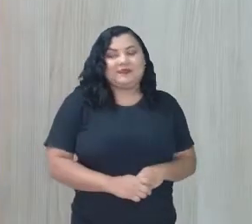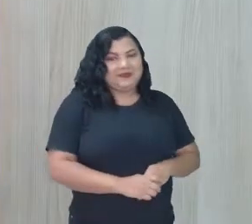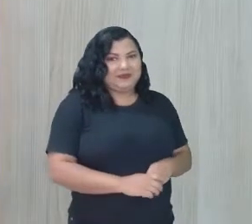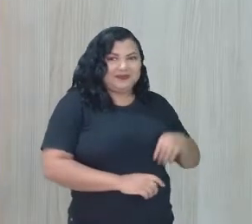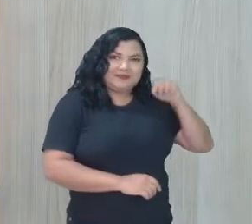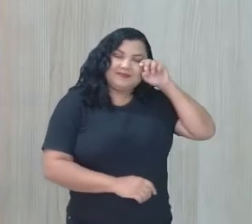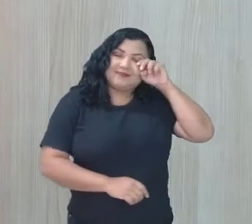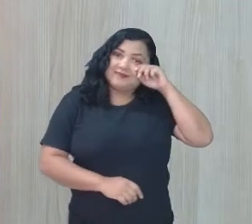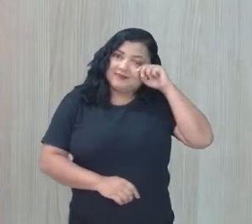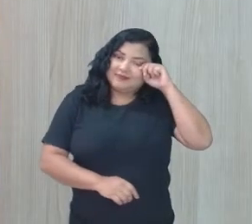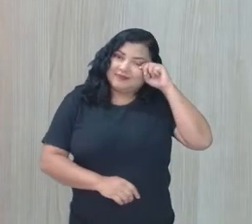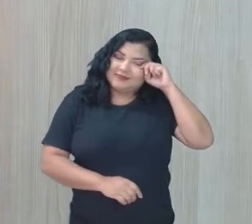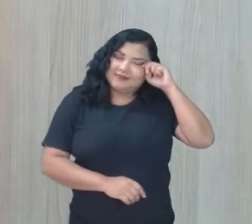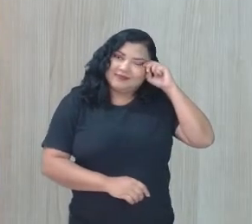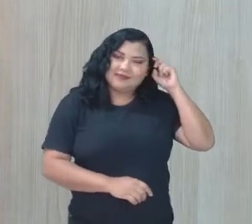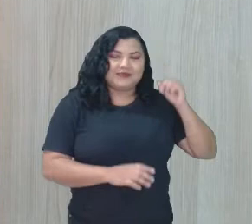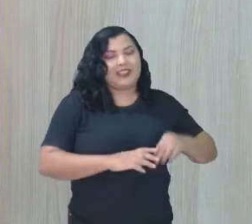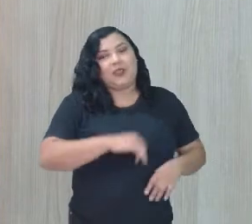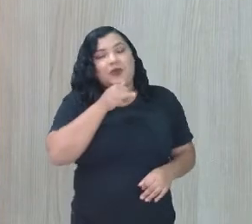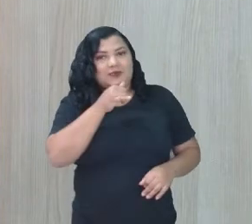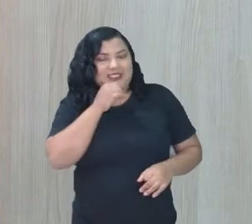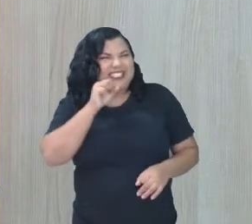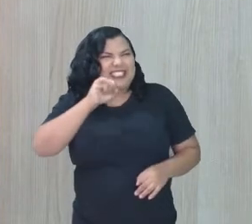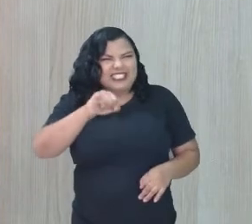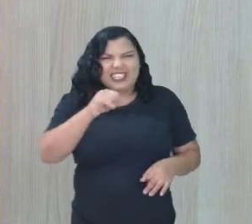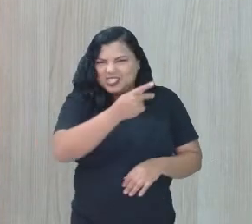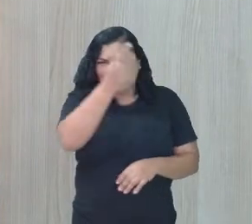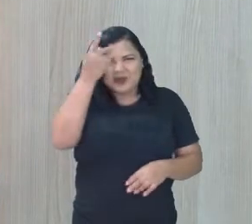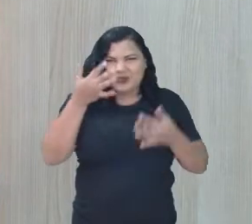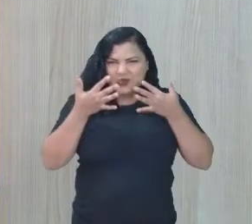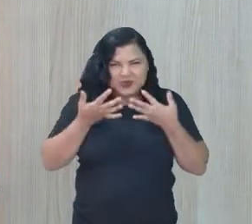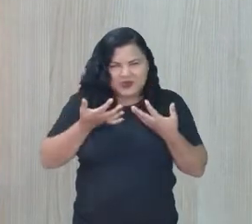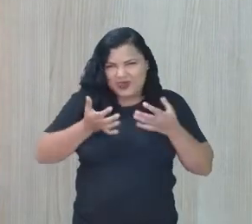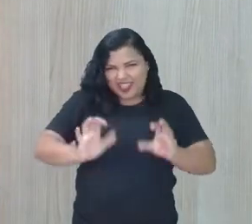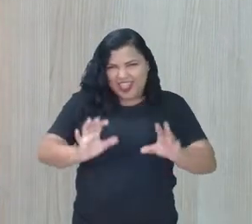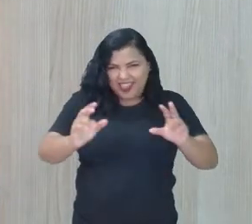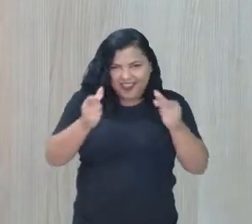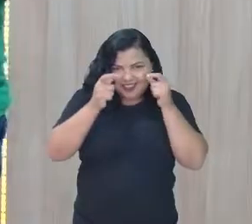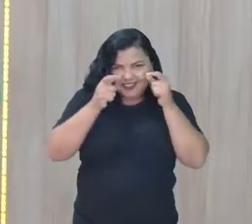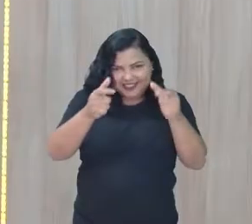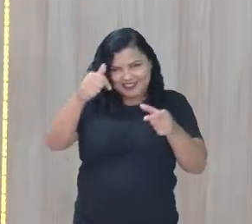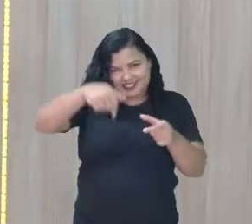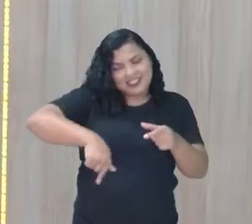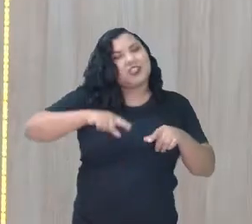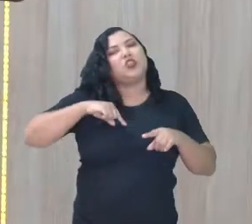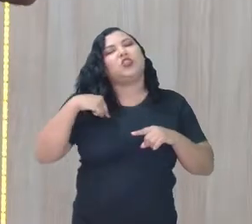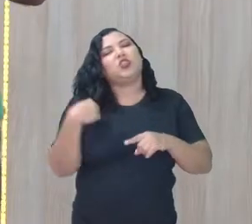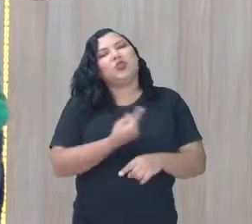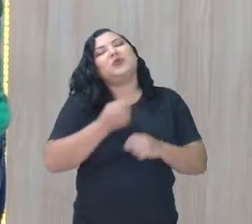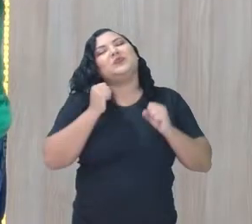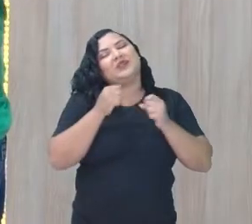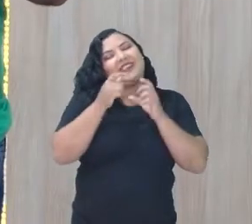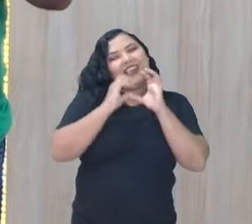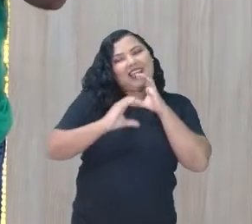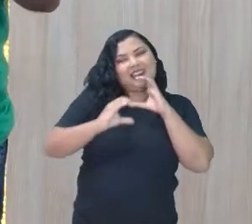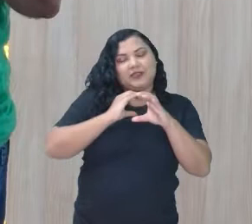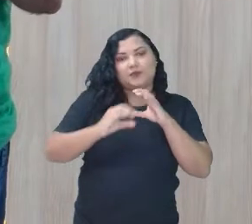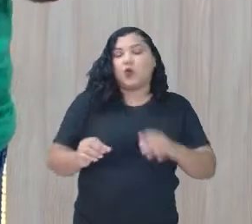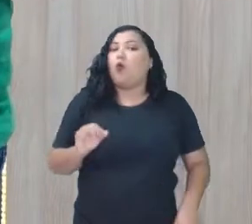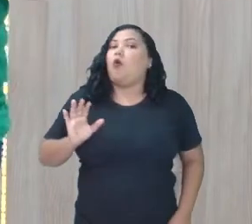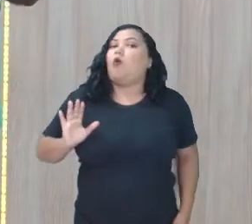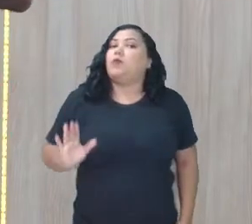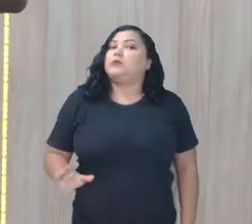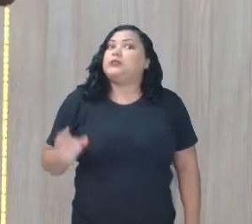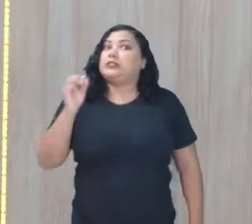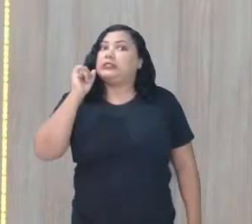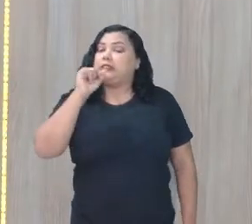Se a audiência estiver ruim, a gente canta. Isso aí, Então, assim, a gente vai fazer o seguinte, Se vocês não